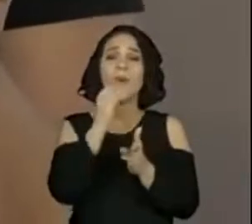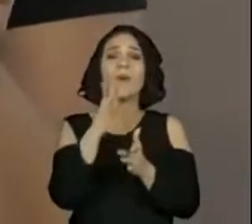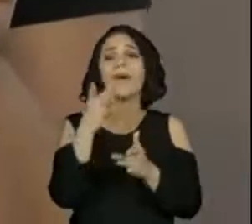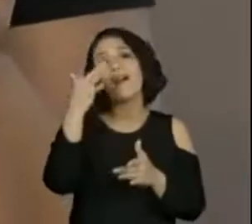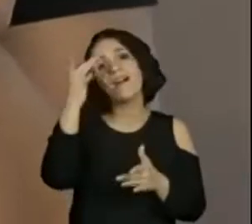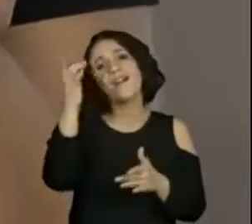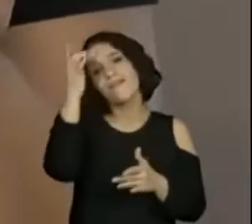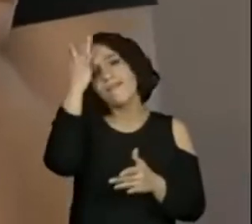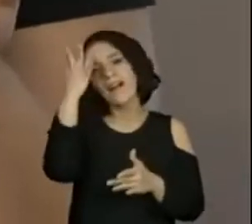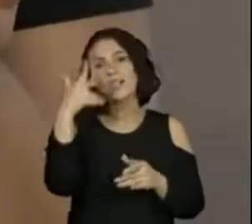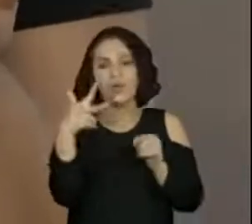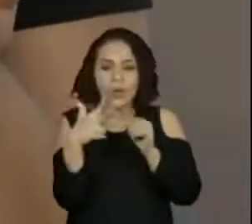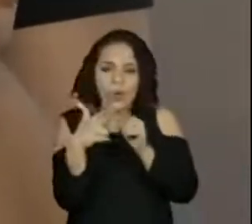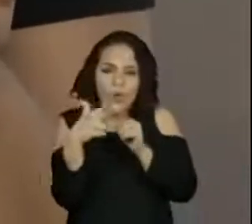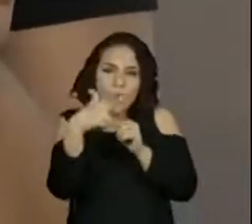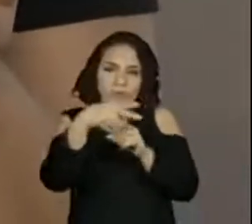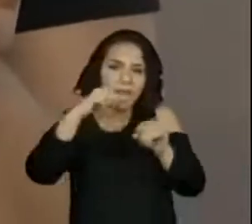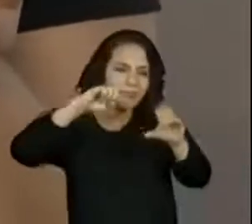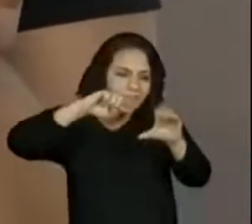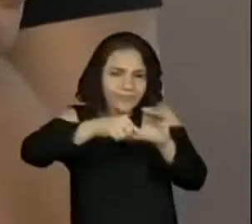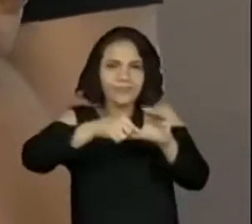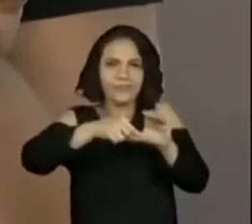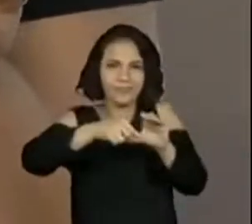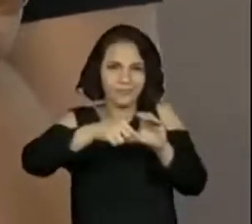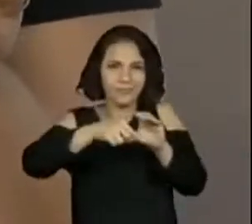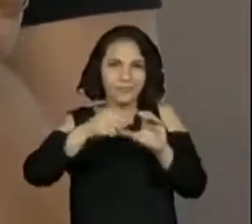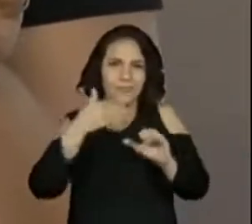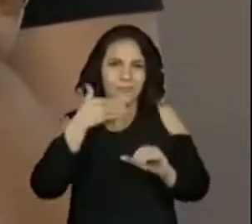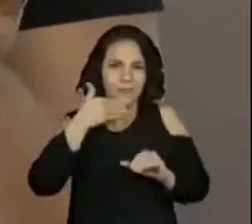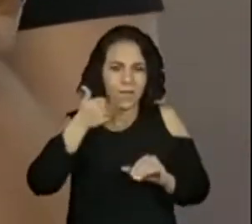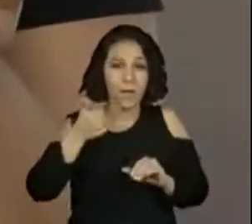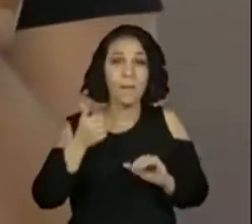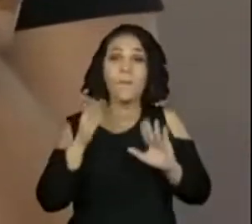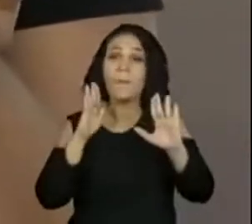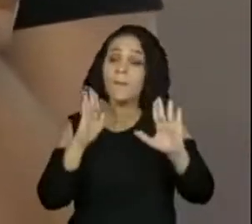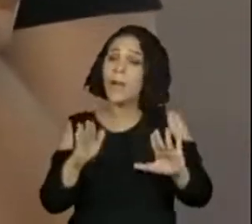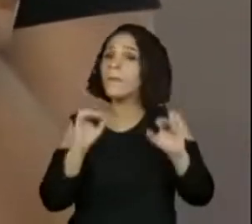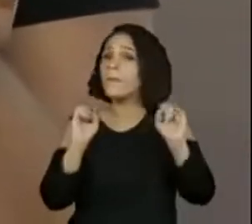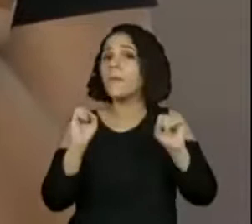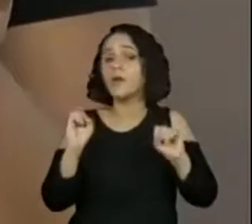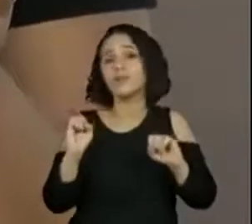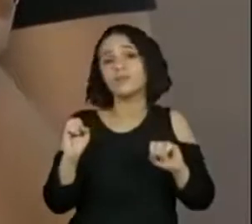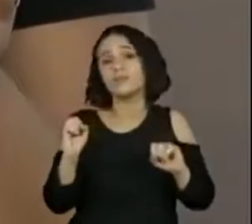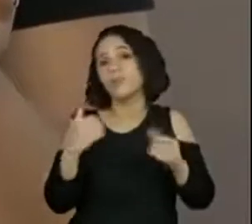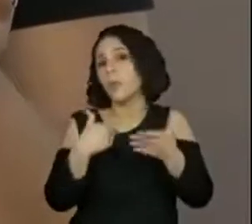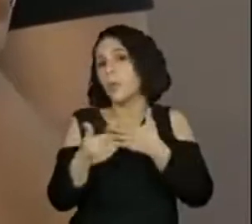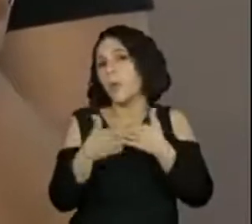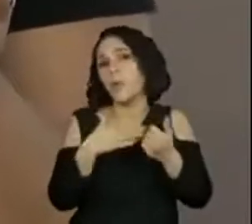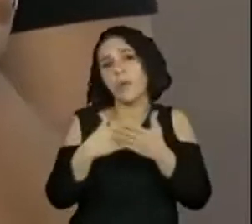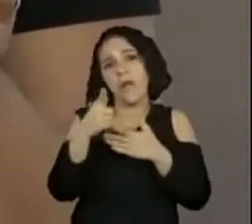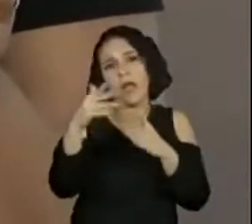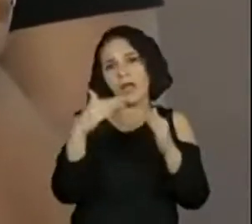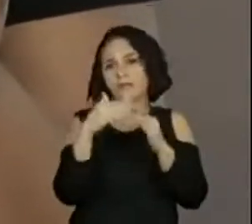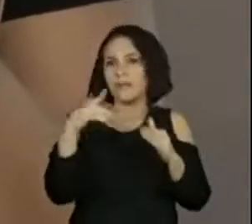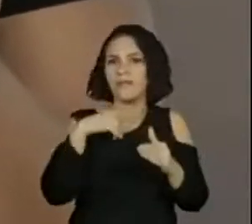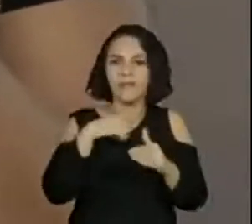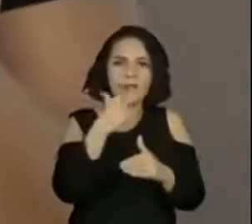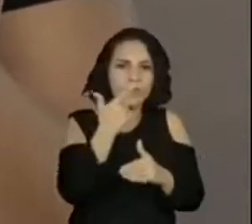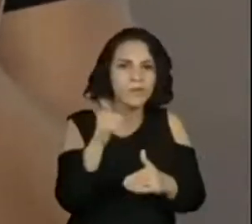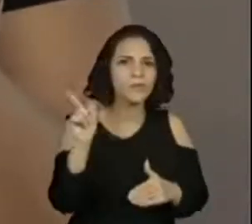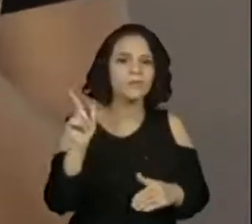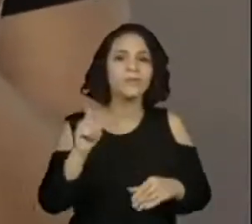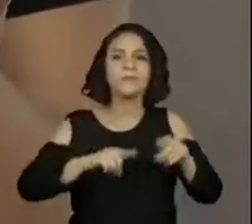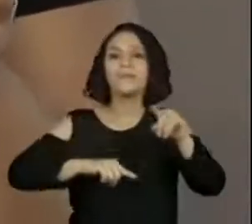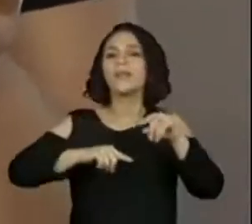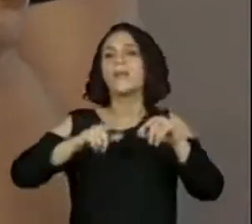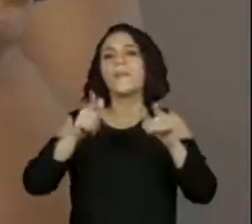de furar, de marcar com a canetinha. Mas vocês podem usar qualquer papelão que vocês tiverem em casa ou um papel